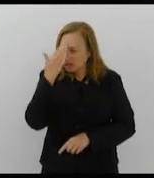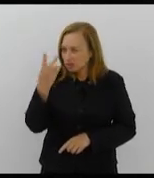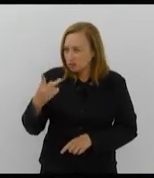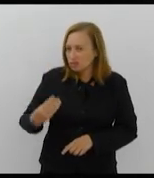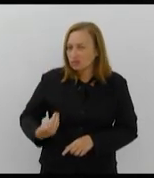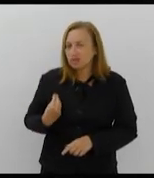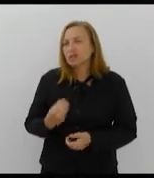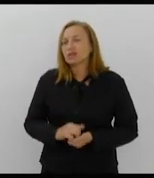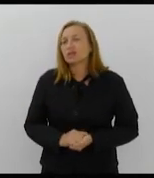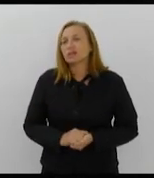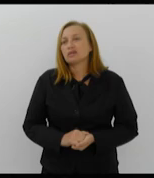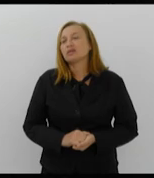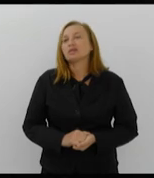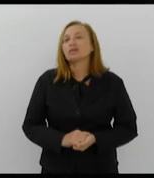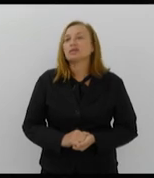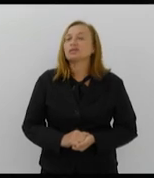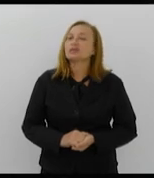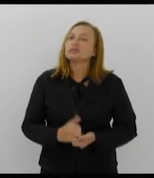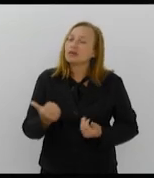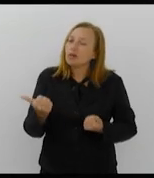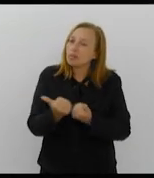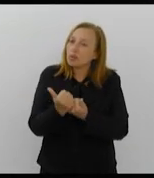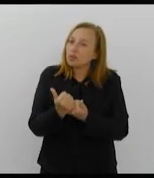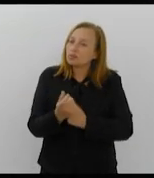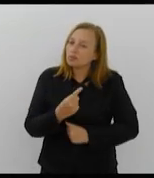são extremamente colaboradores com a nossa vara,